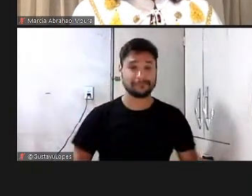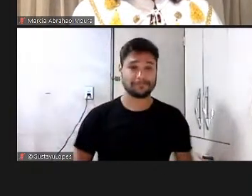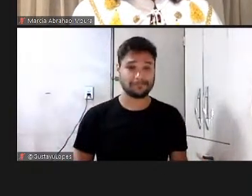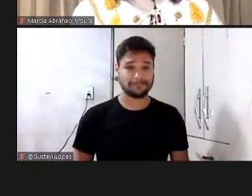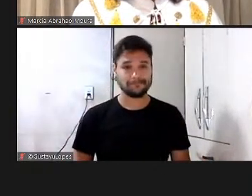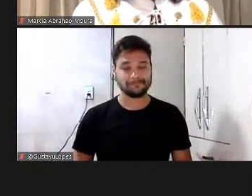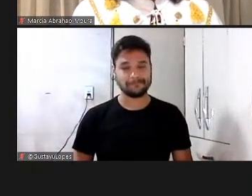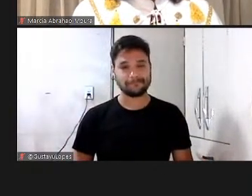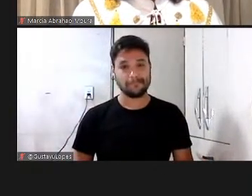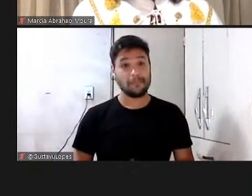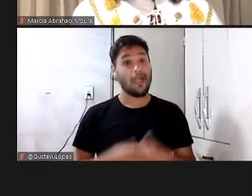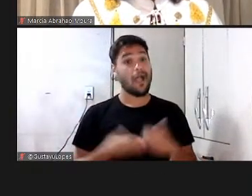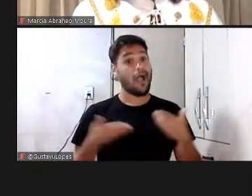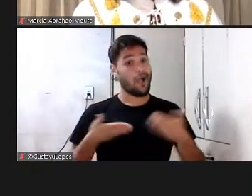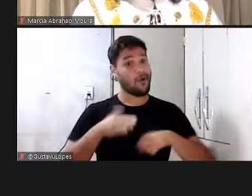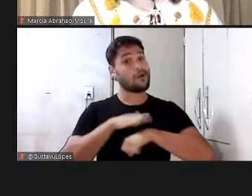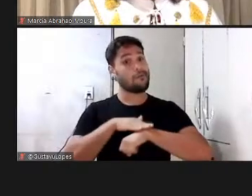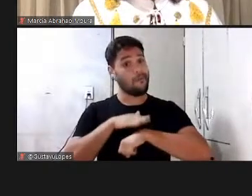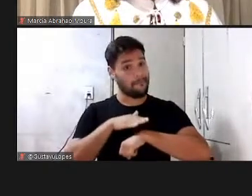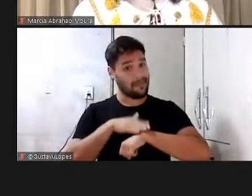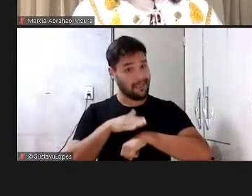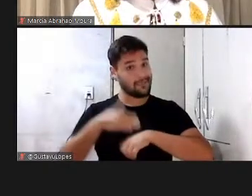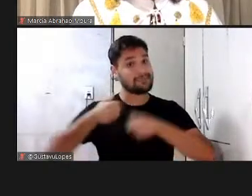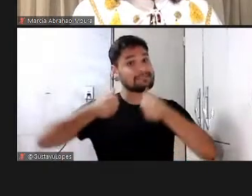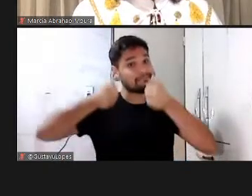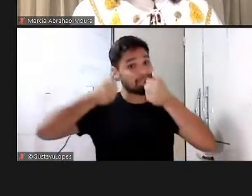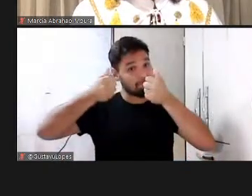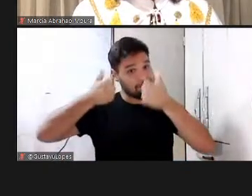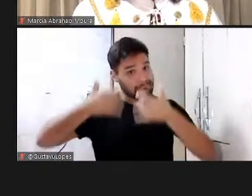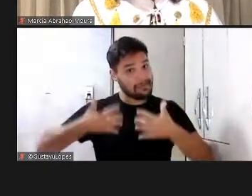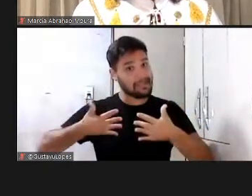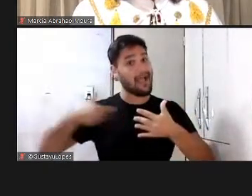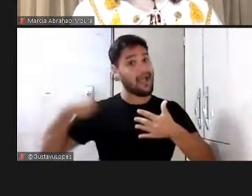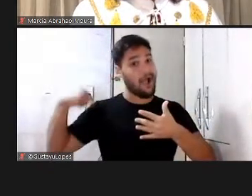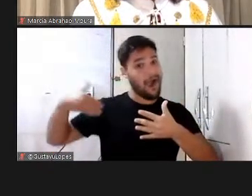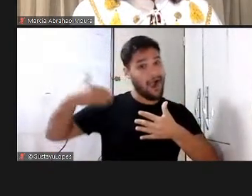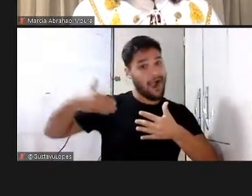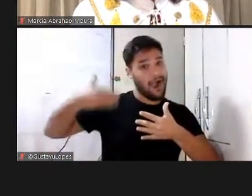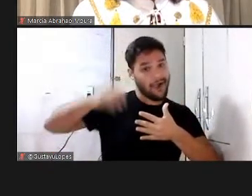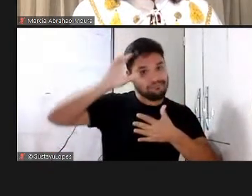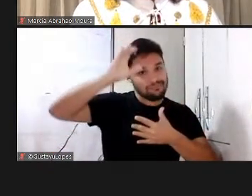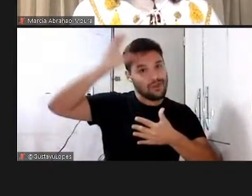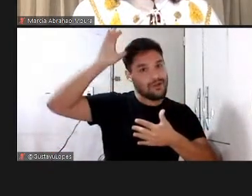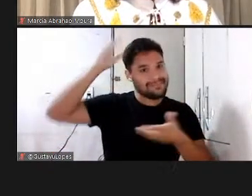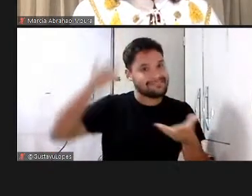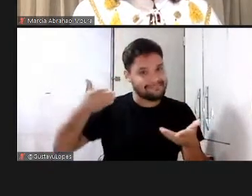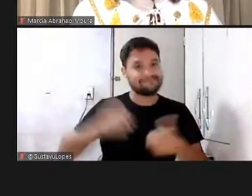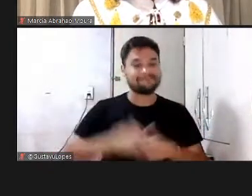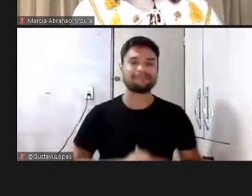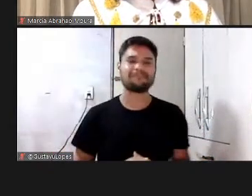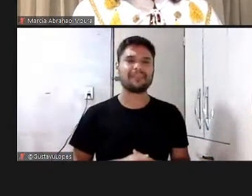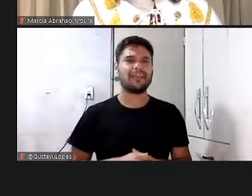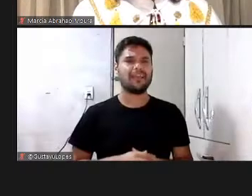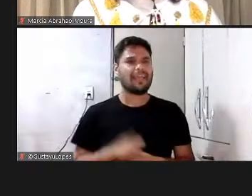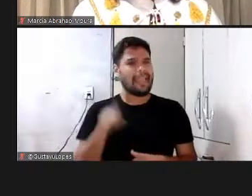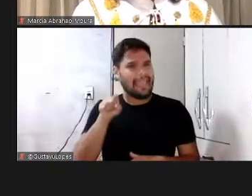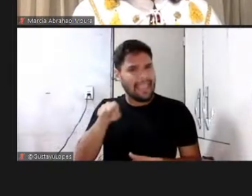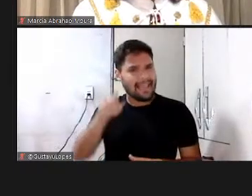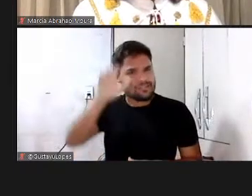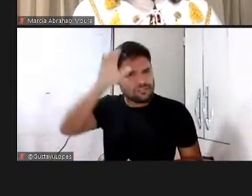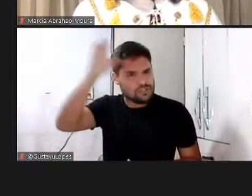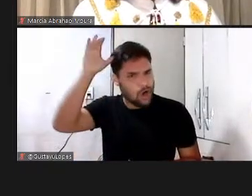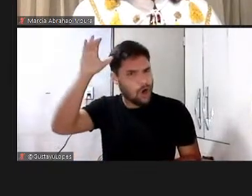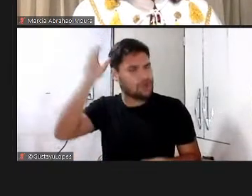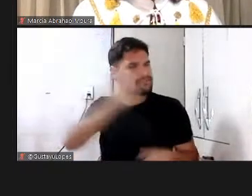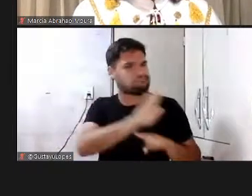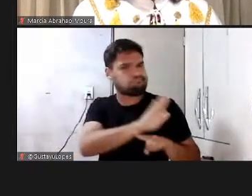Então é chegado o momento de qualificar a presença de nosso laureado entre nós. Entre tantas contribuições de Noam Chomsky